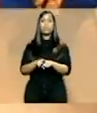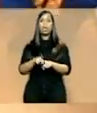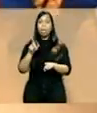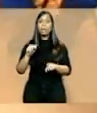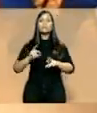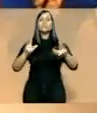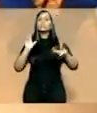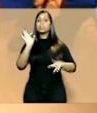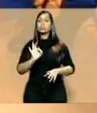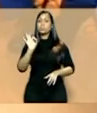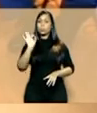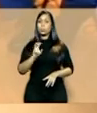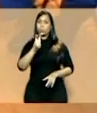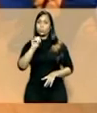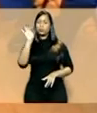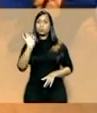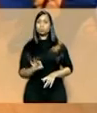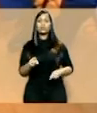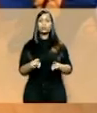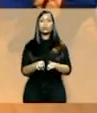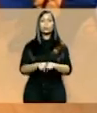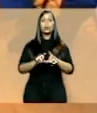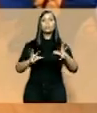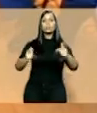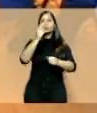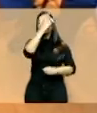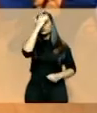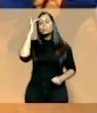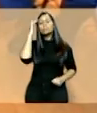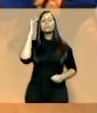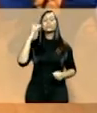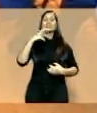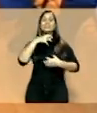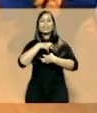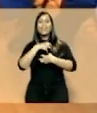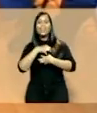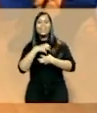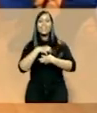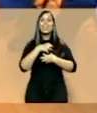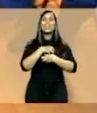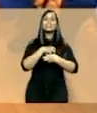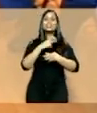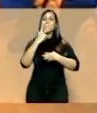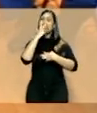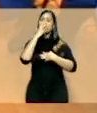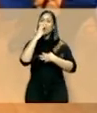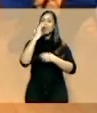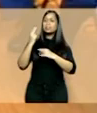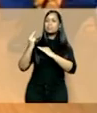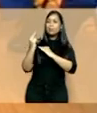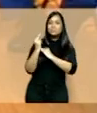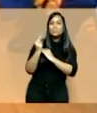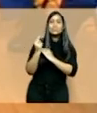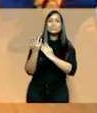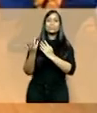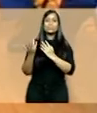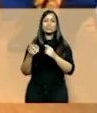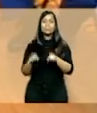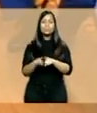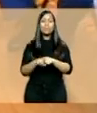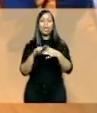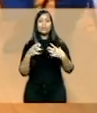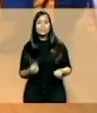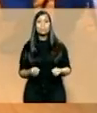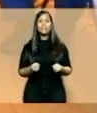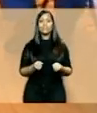A queda em 3 anos, Quer dizer, em 2 anos, a reincidência, as pessoas se sentem mais tuteladas, talvez. Exatamente, né? ouvidas. Na né? verdade,